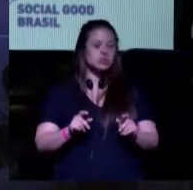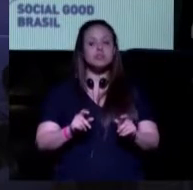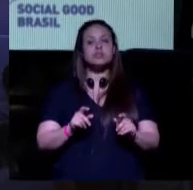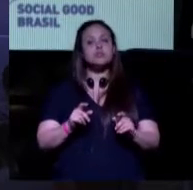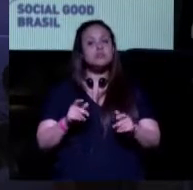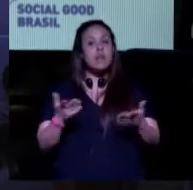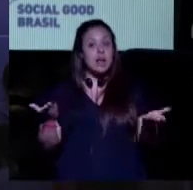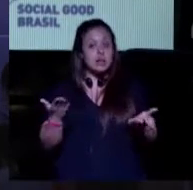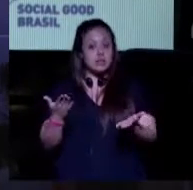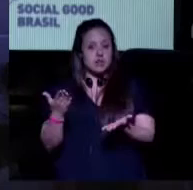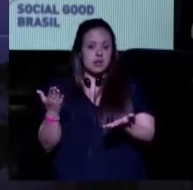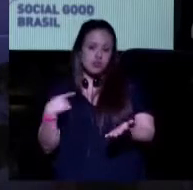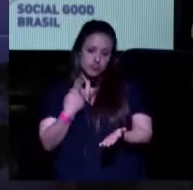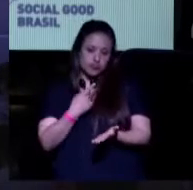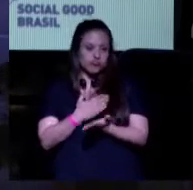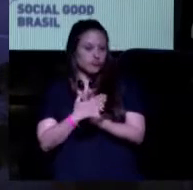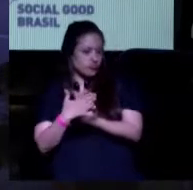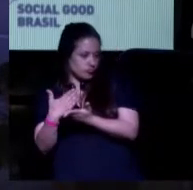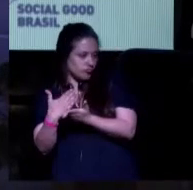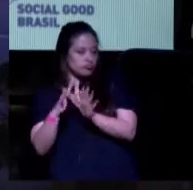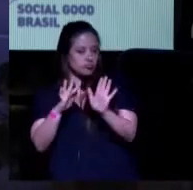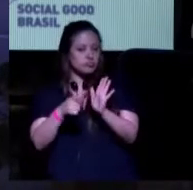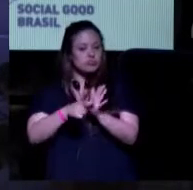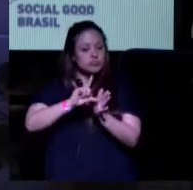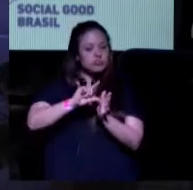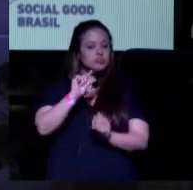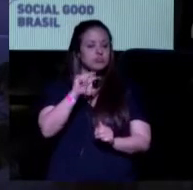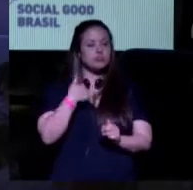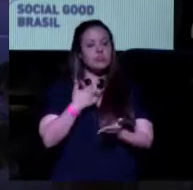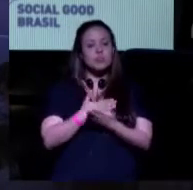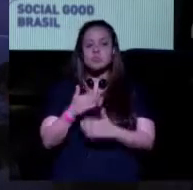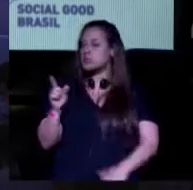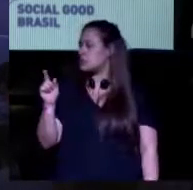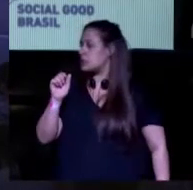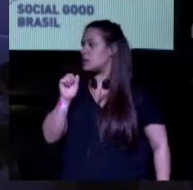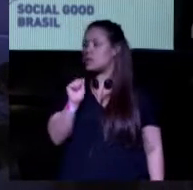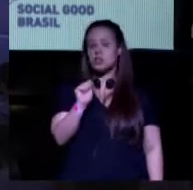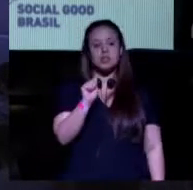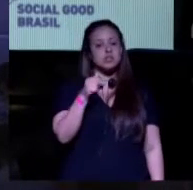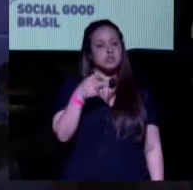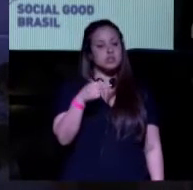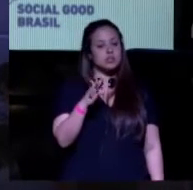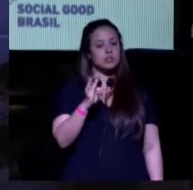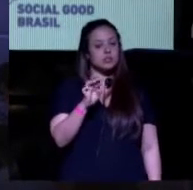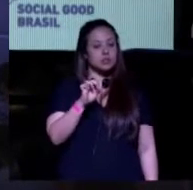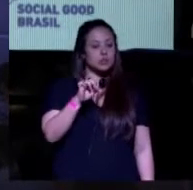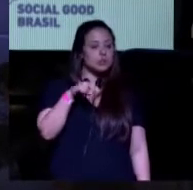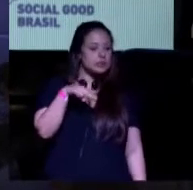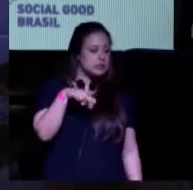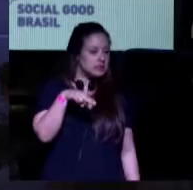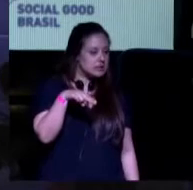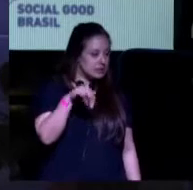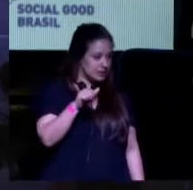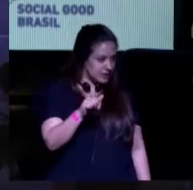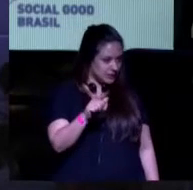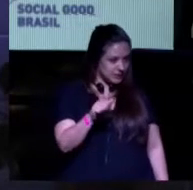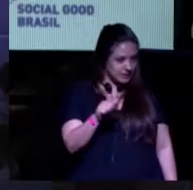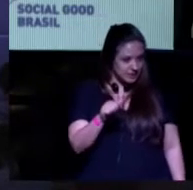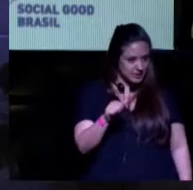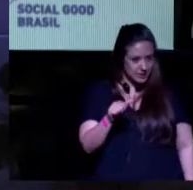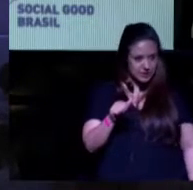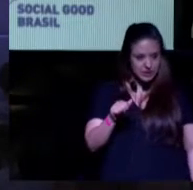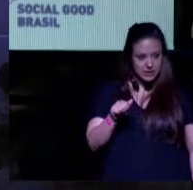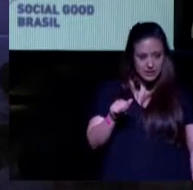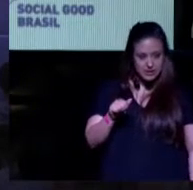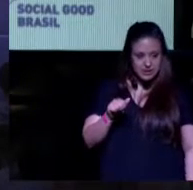eu vou aqui começar a começar pelo anthony annan que ele veio da frança para ele falar um pouquinho pra